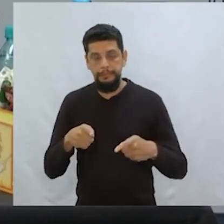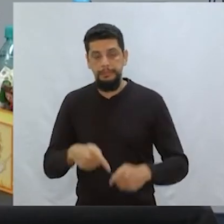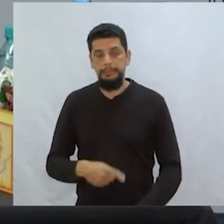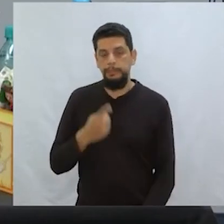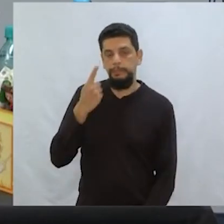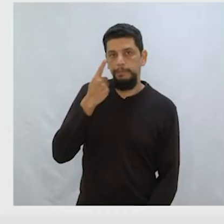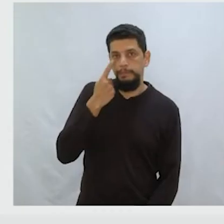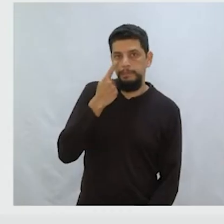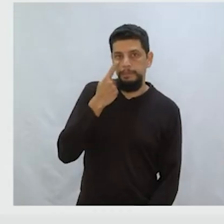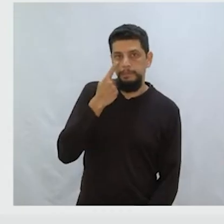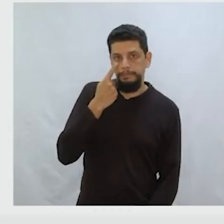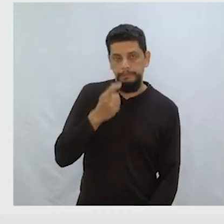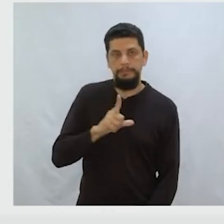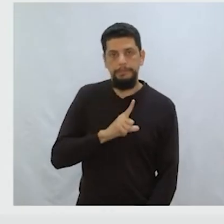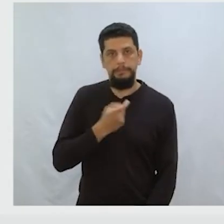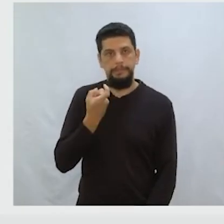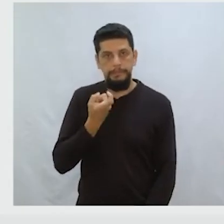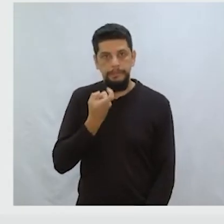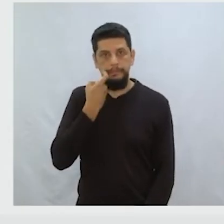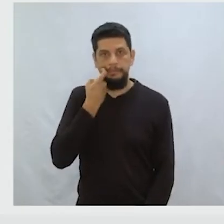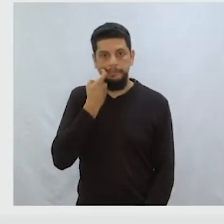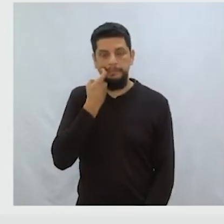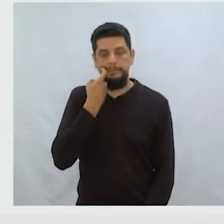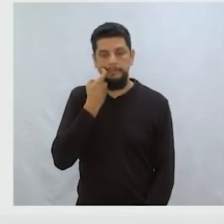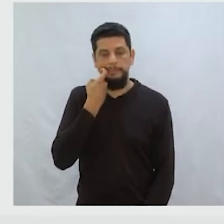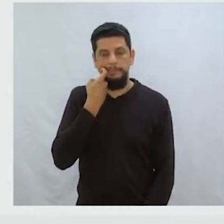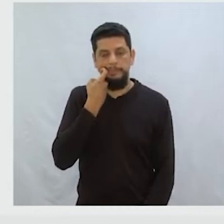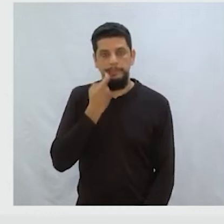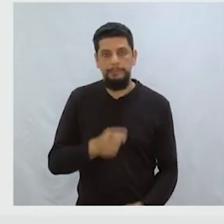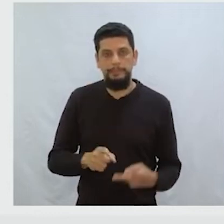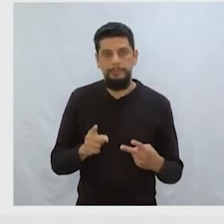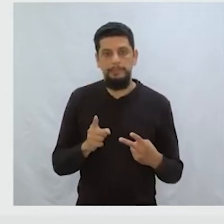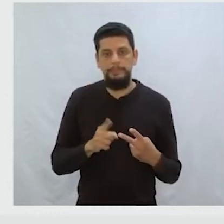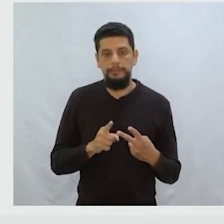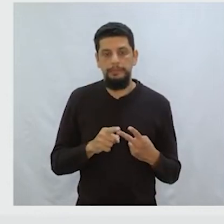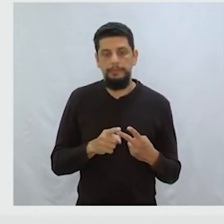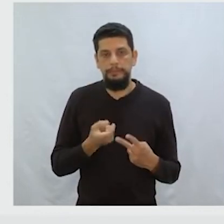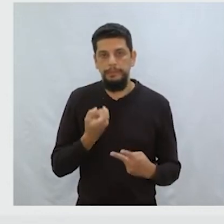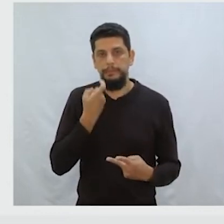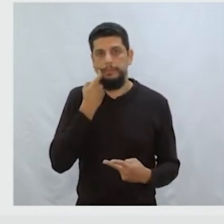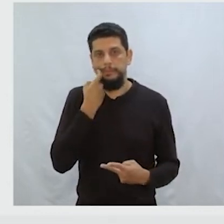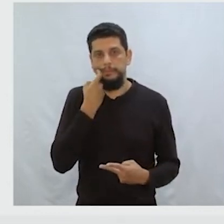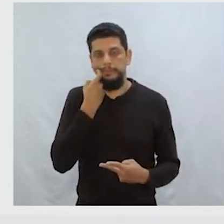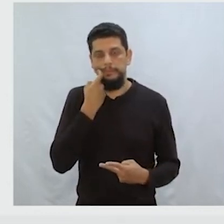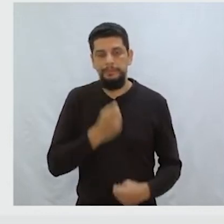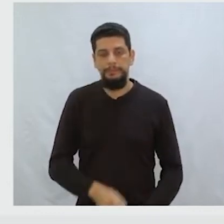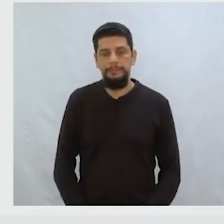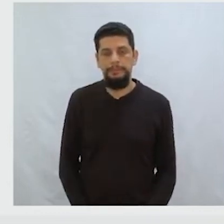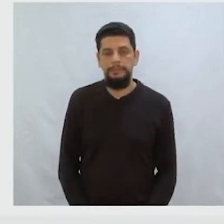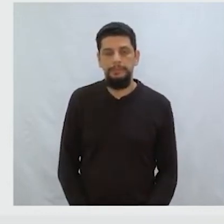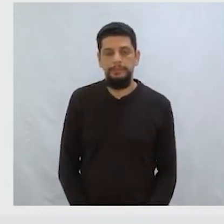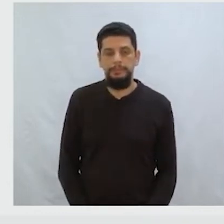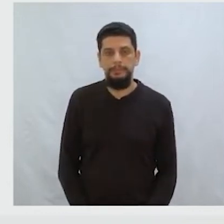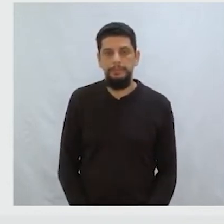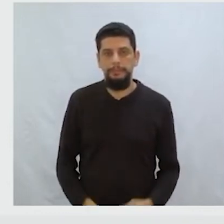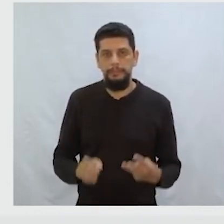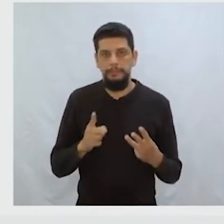Olhem lá. Temos um peixe. Um outro peixe.